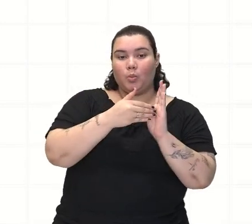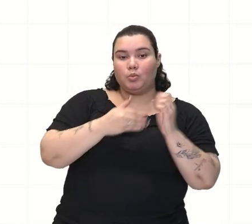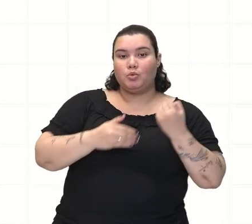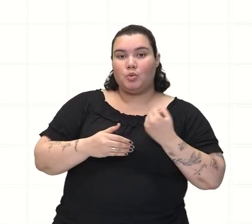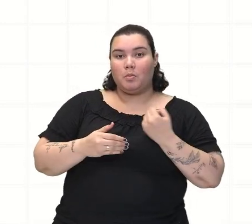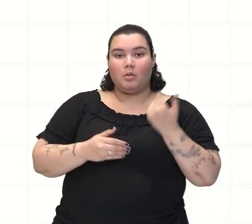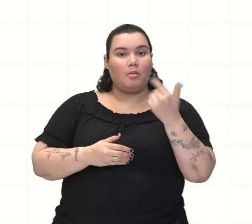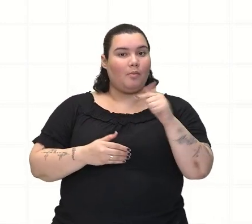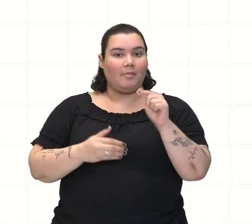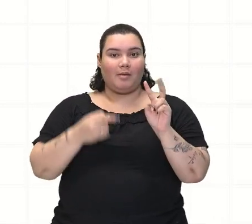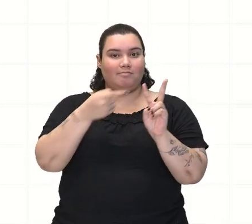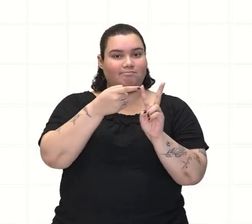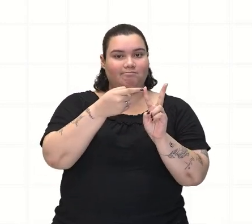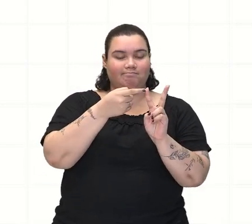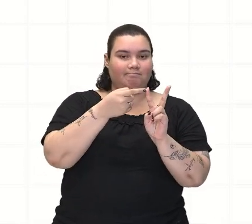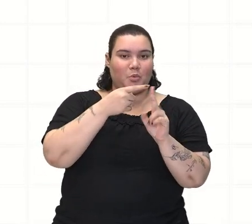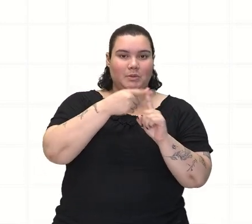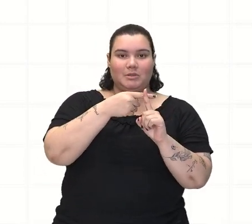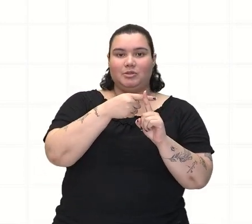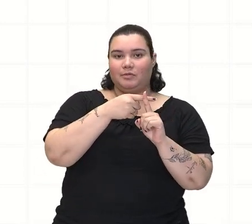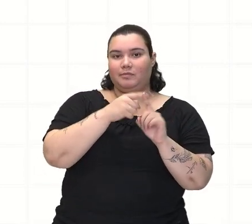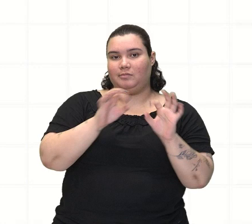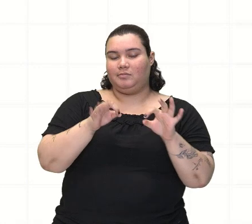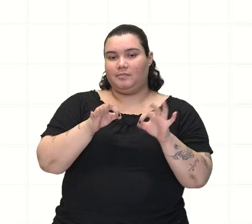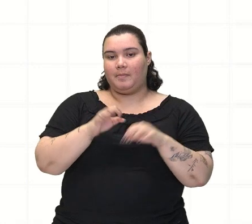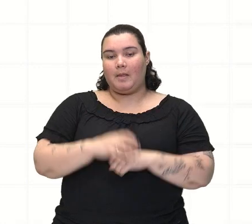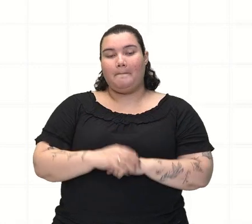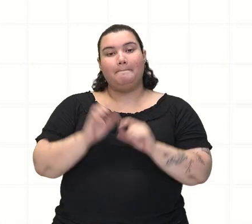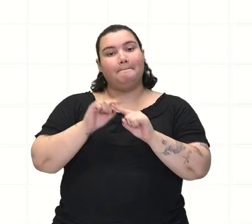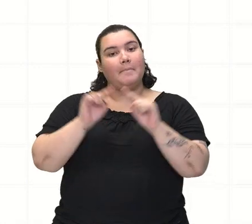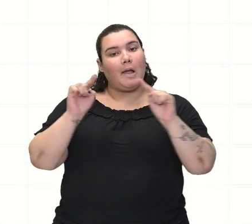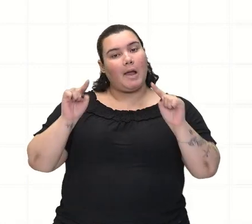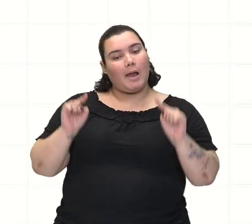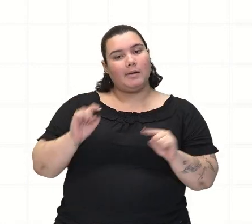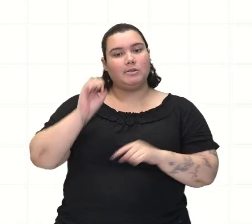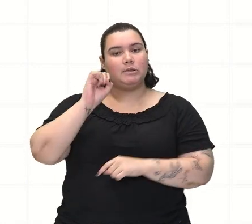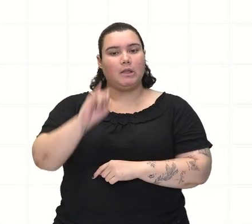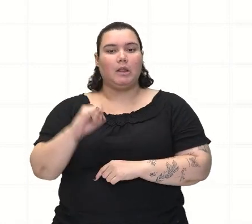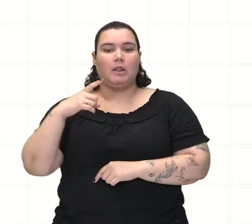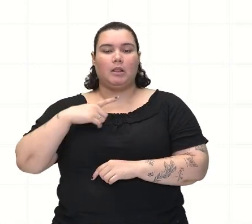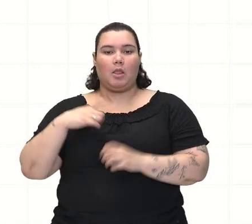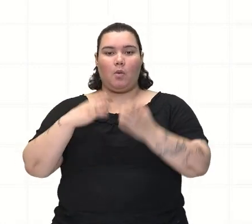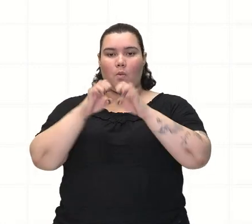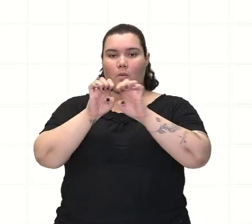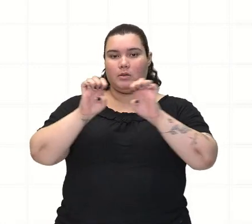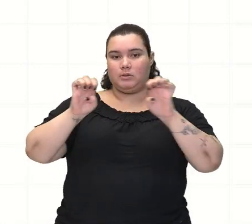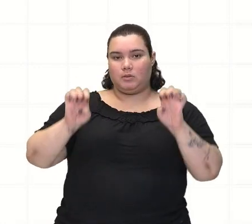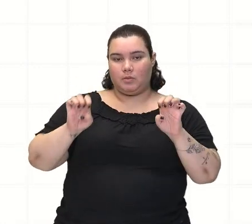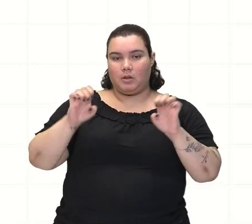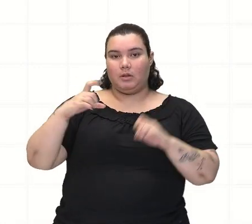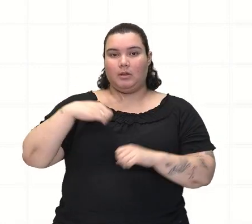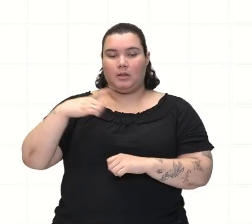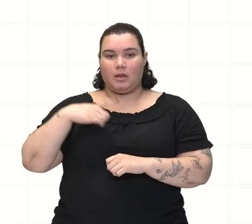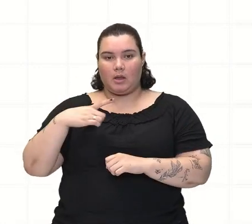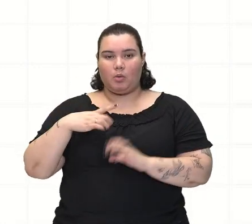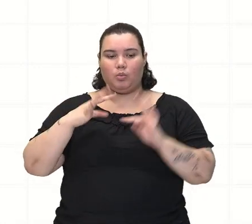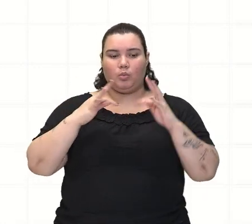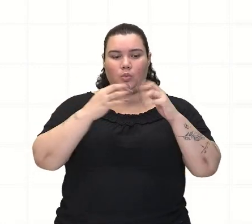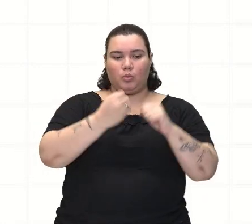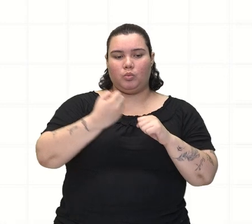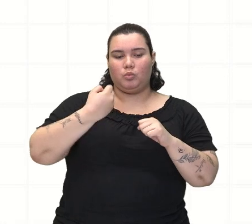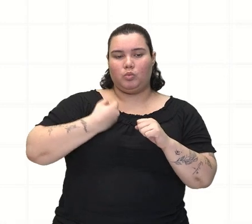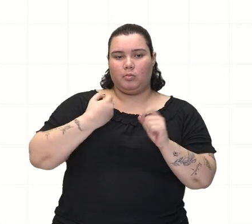raiz quadrada inteira. Só que toda vez que eu tenho uma equação e essa equação, todos os